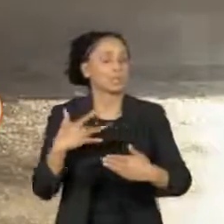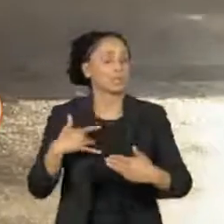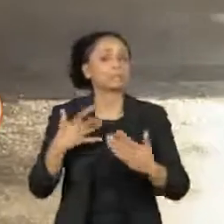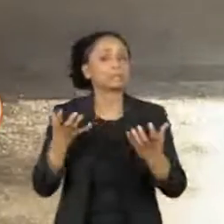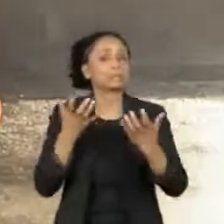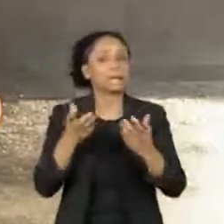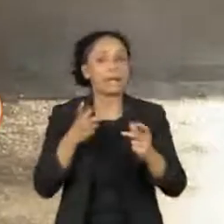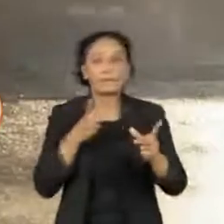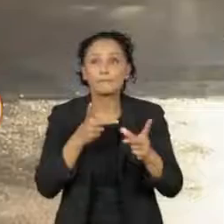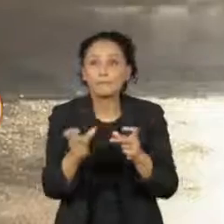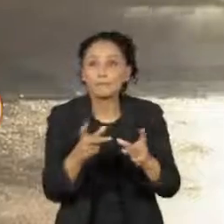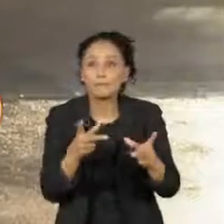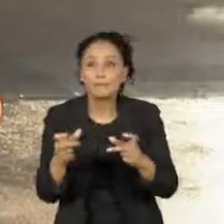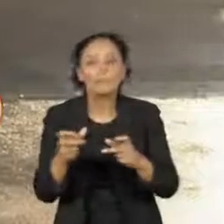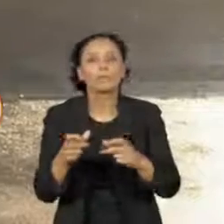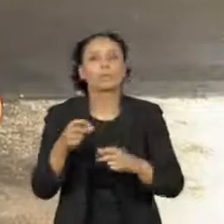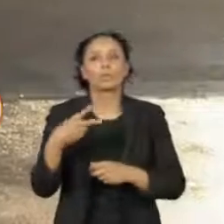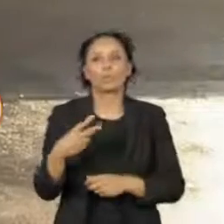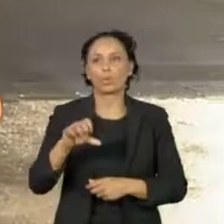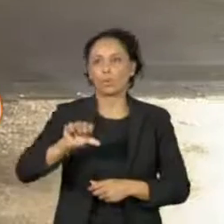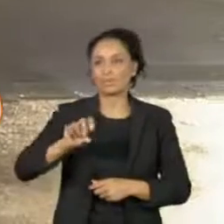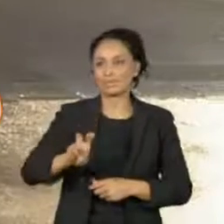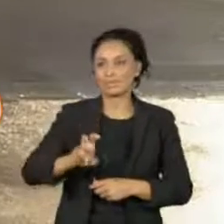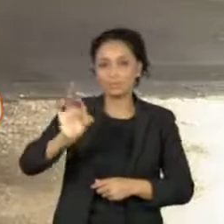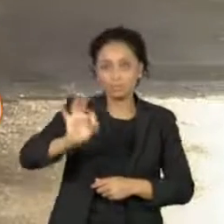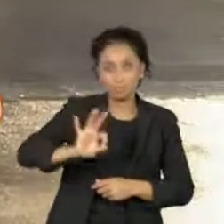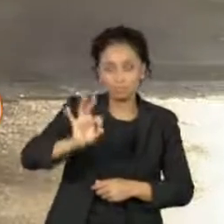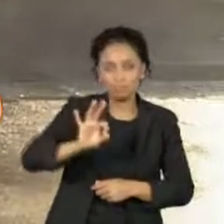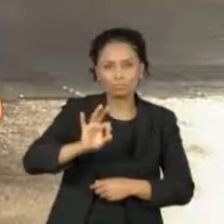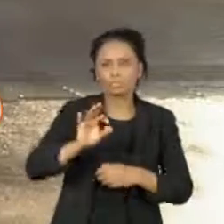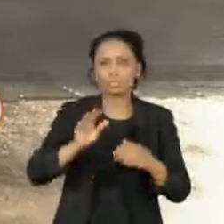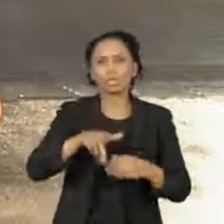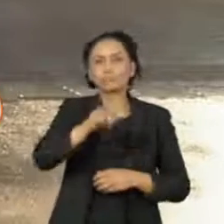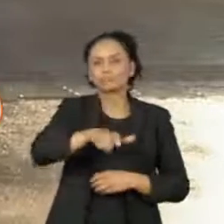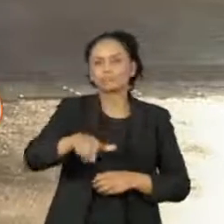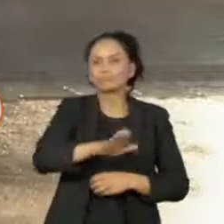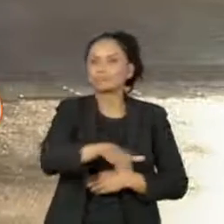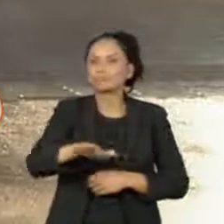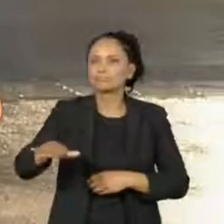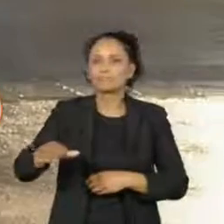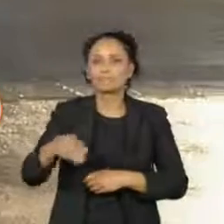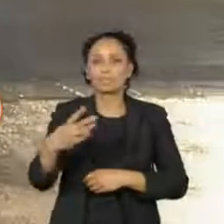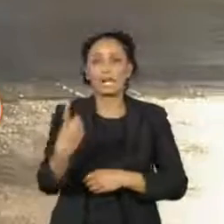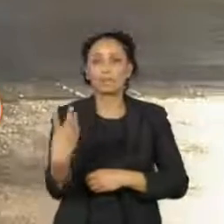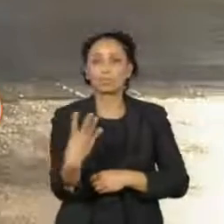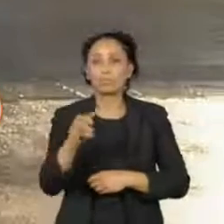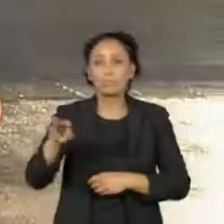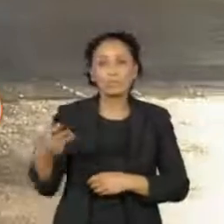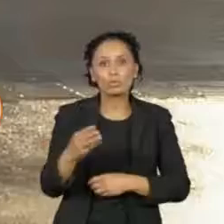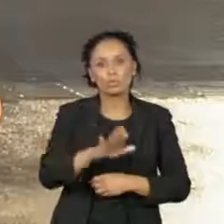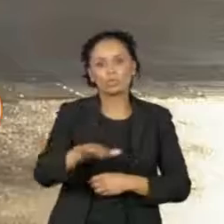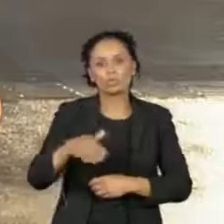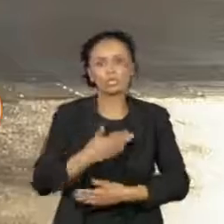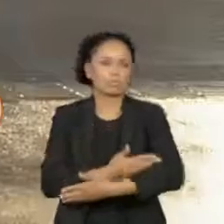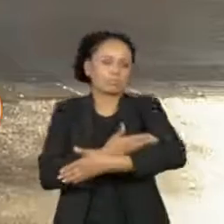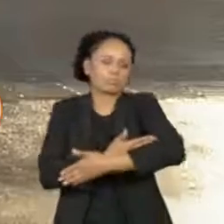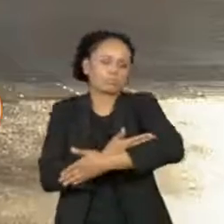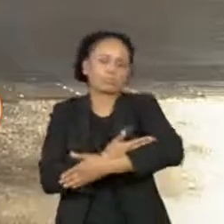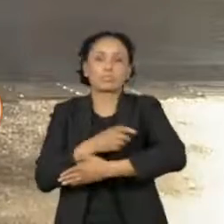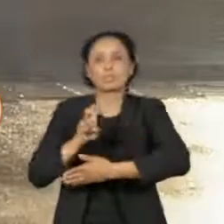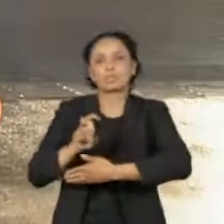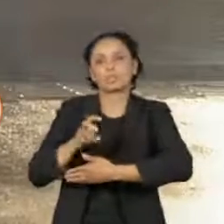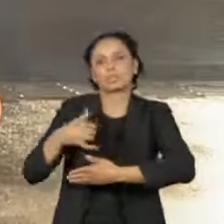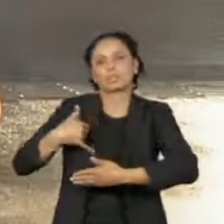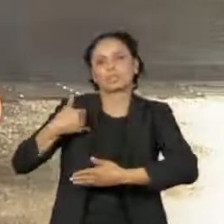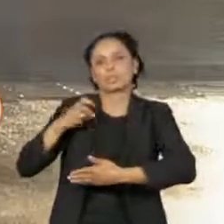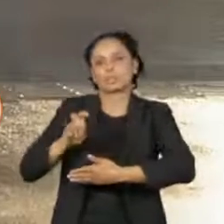vacinar 95% do público-alvo de 14 milhões de crianças menores de 5 anos.